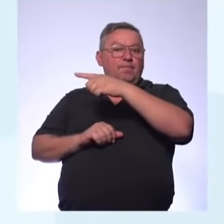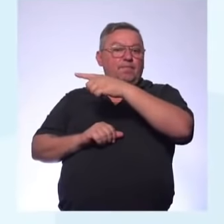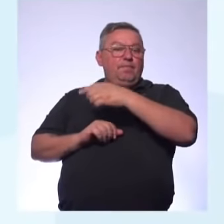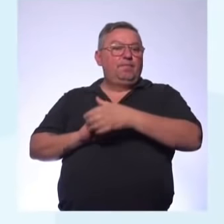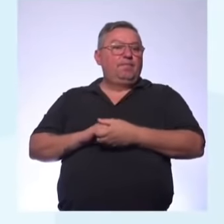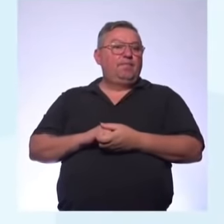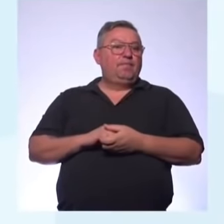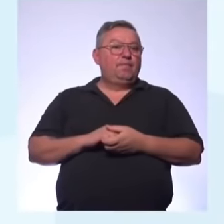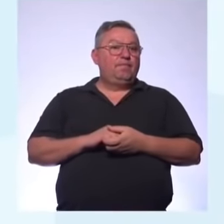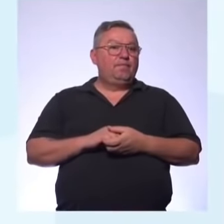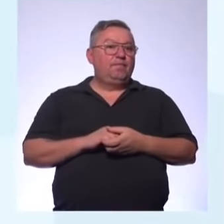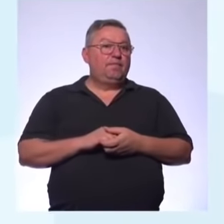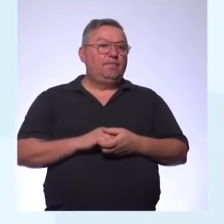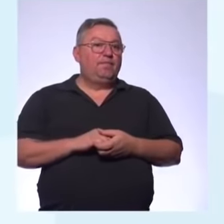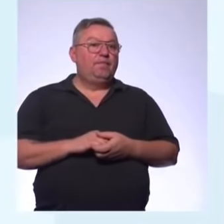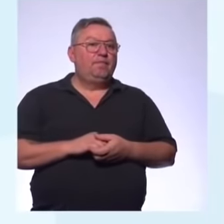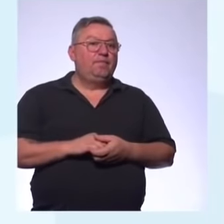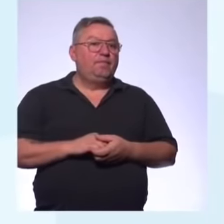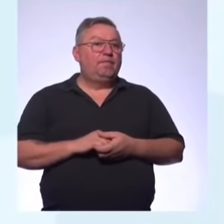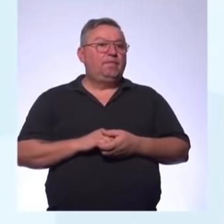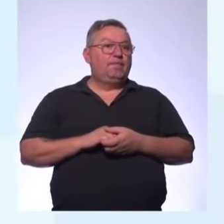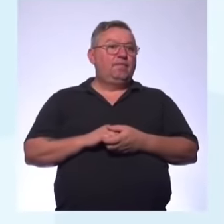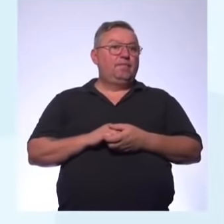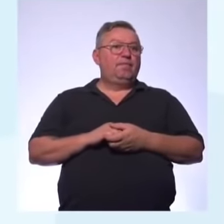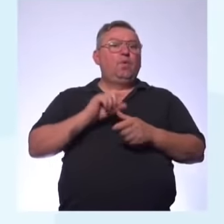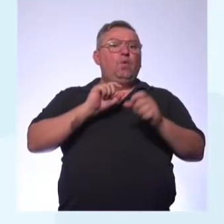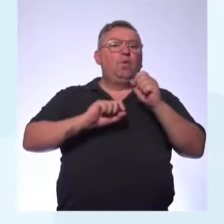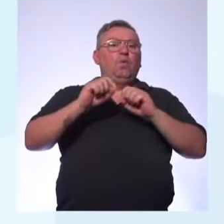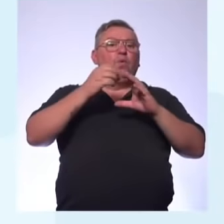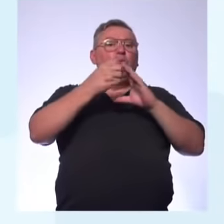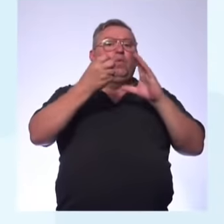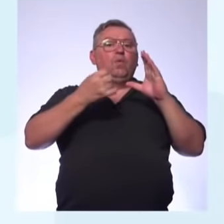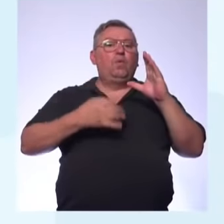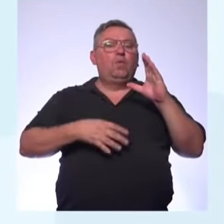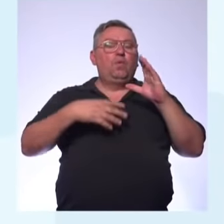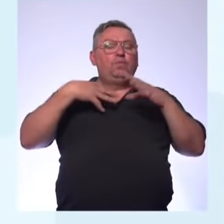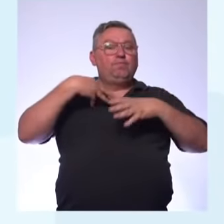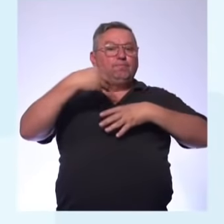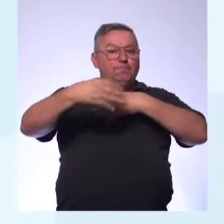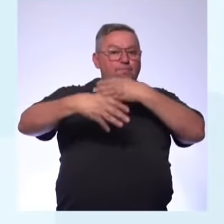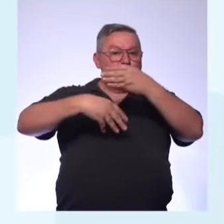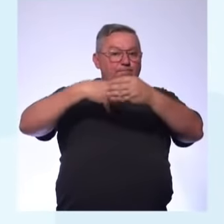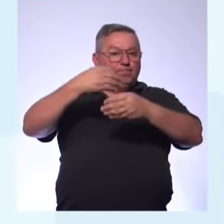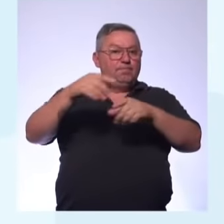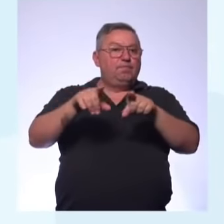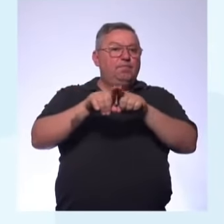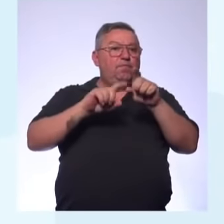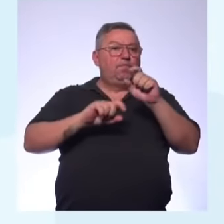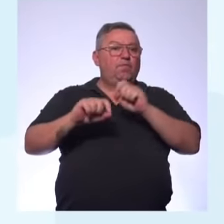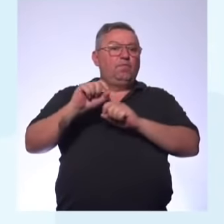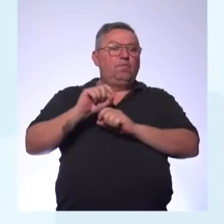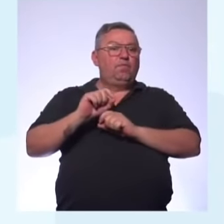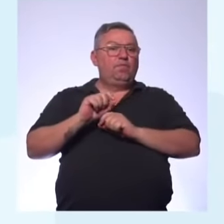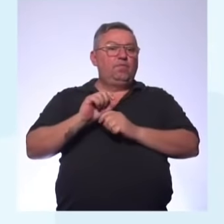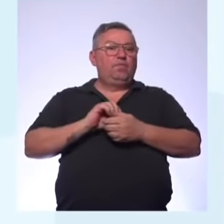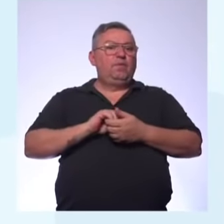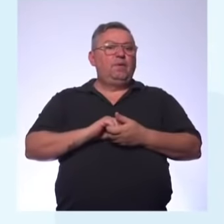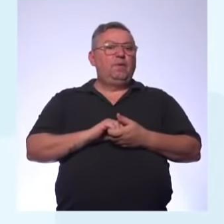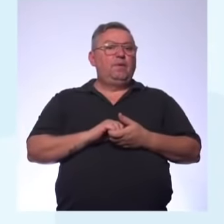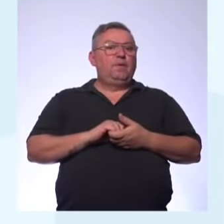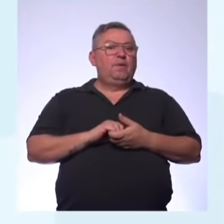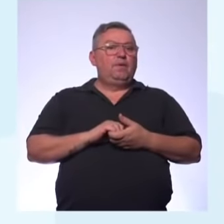what what I heard it throught O que são características hereditárias Harry estreitos ar